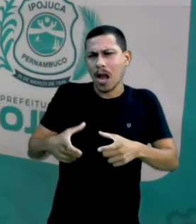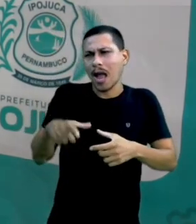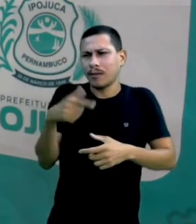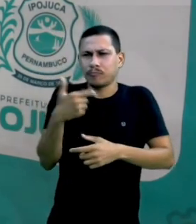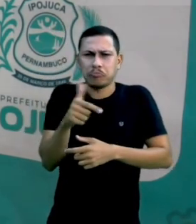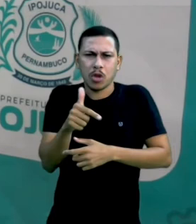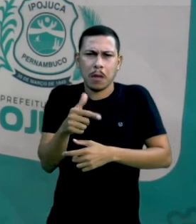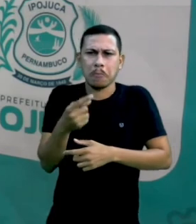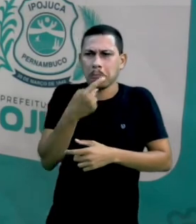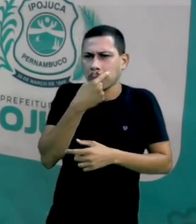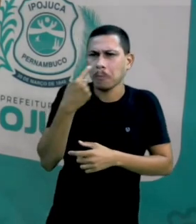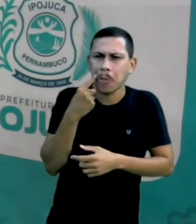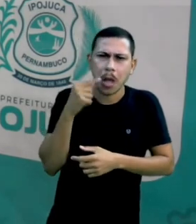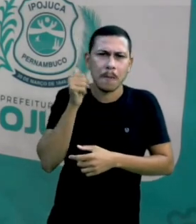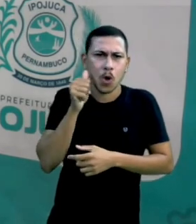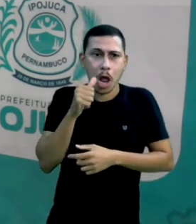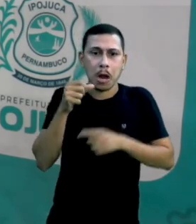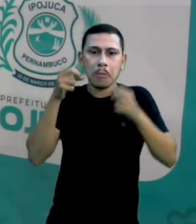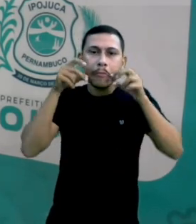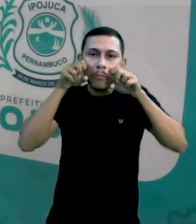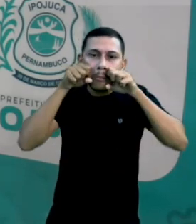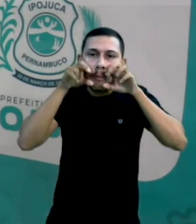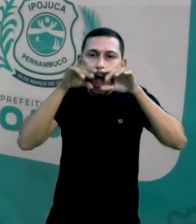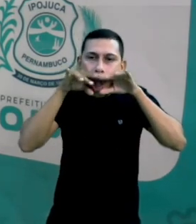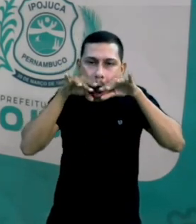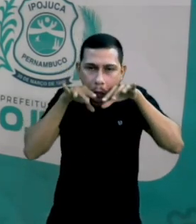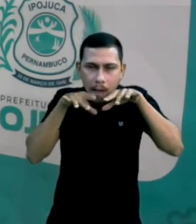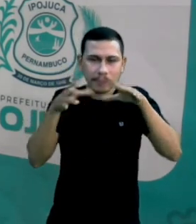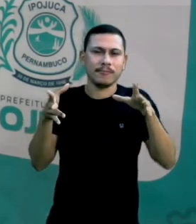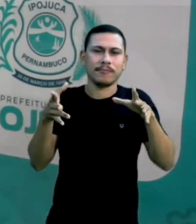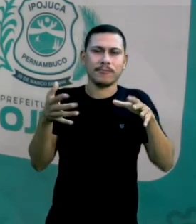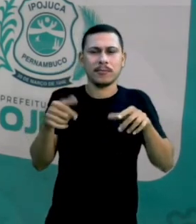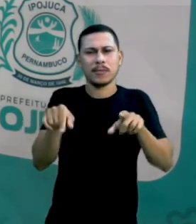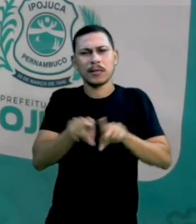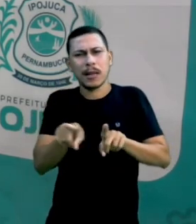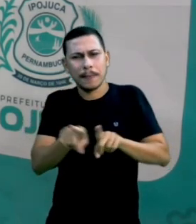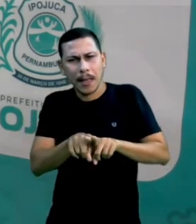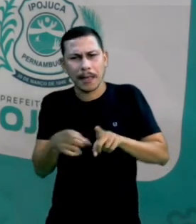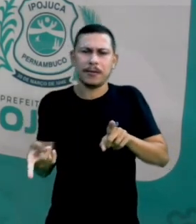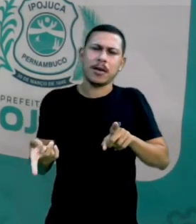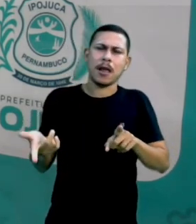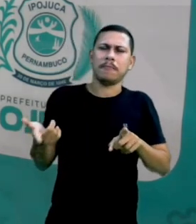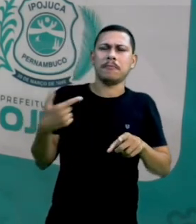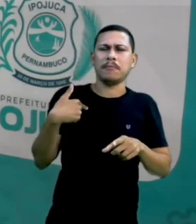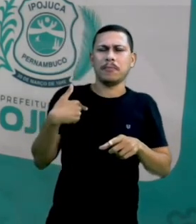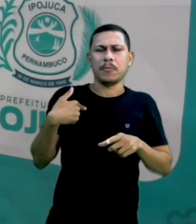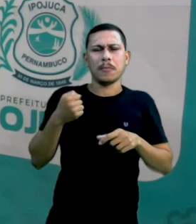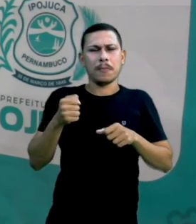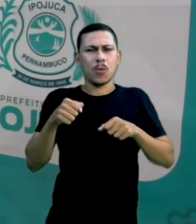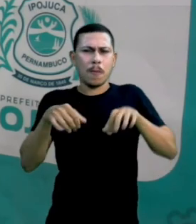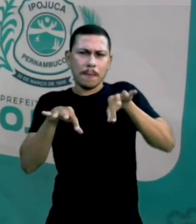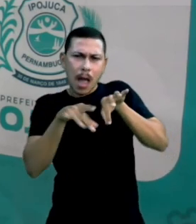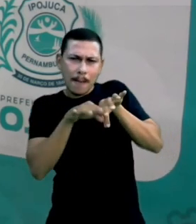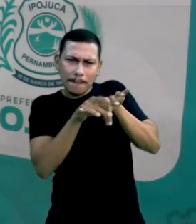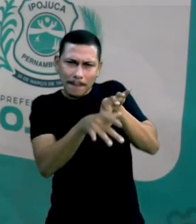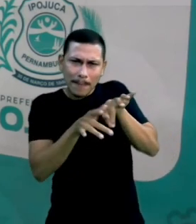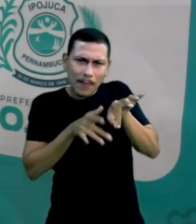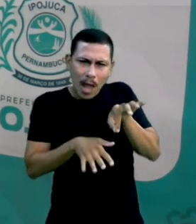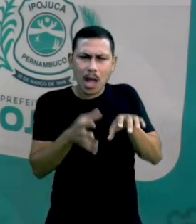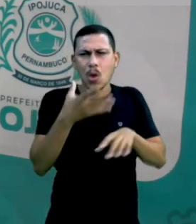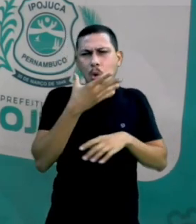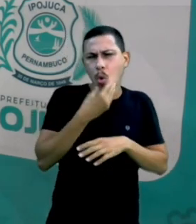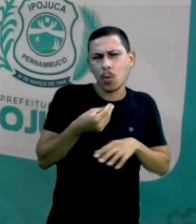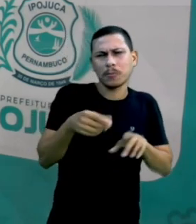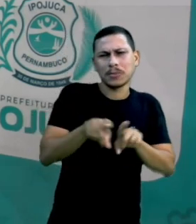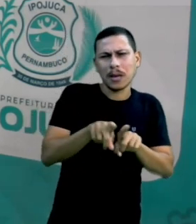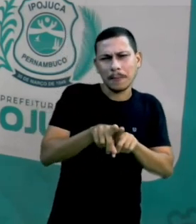no buço para as mulheres, né? O aumento de pelos pubianos, a questão nos homens pode